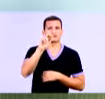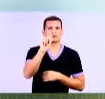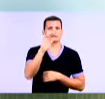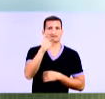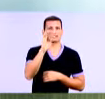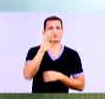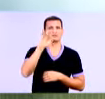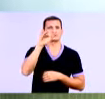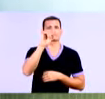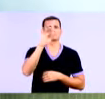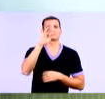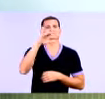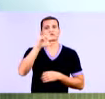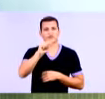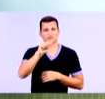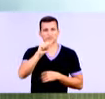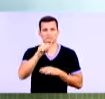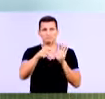Então,